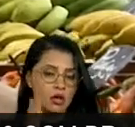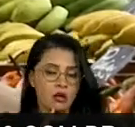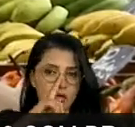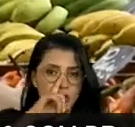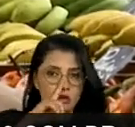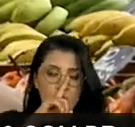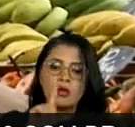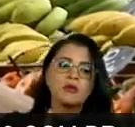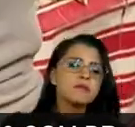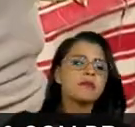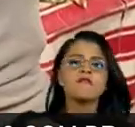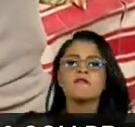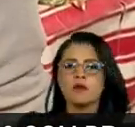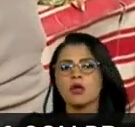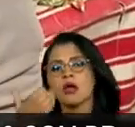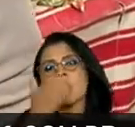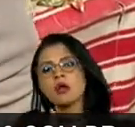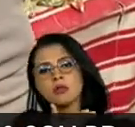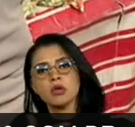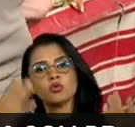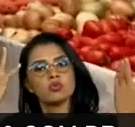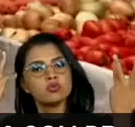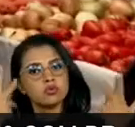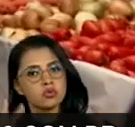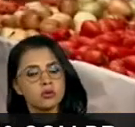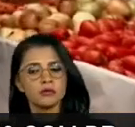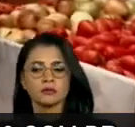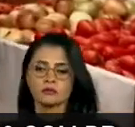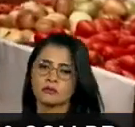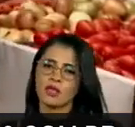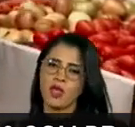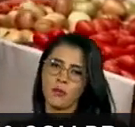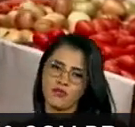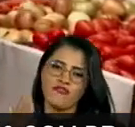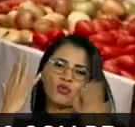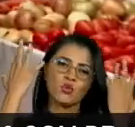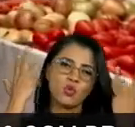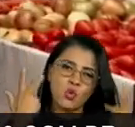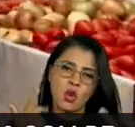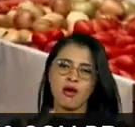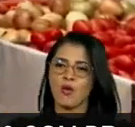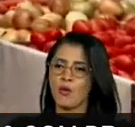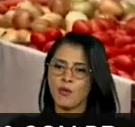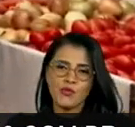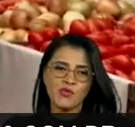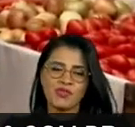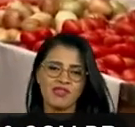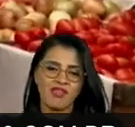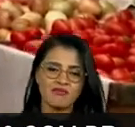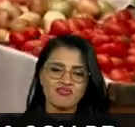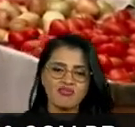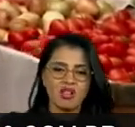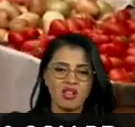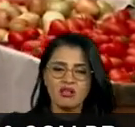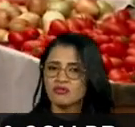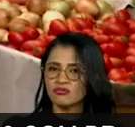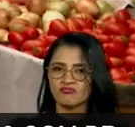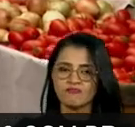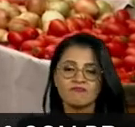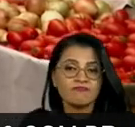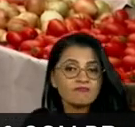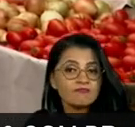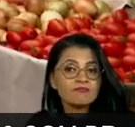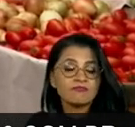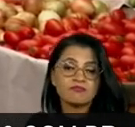e dão preferência aos alimentos naturais. Eu prefiro in natura porque não tem agrotóxico e